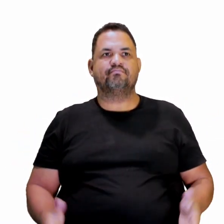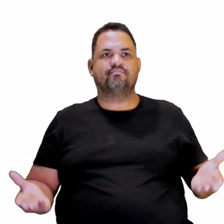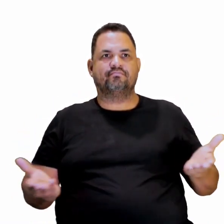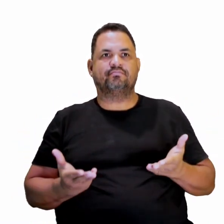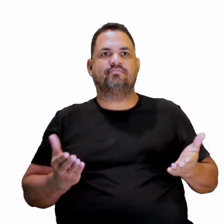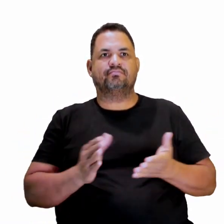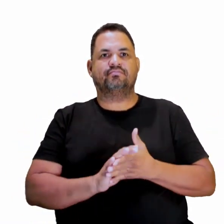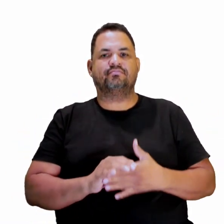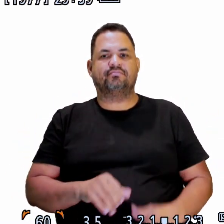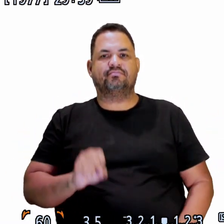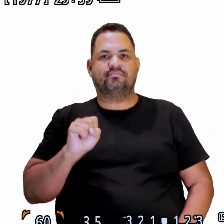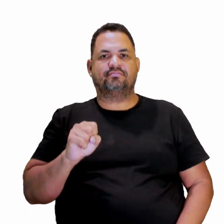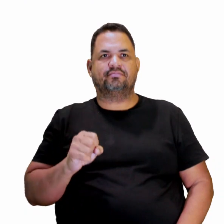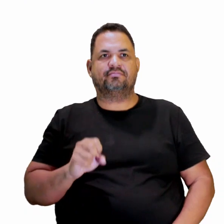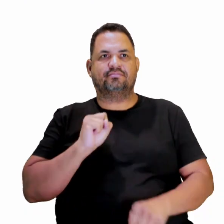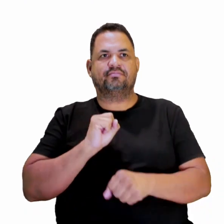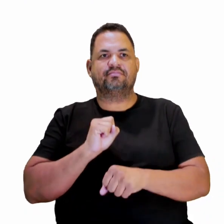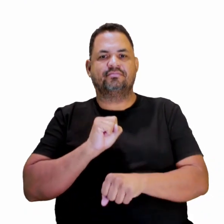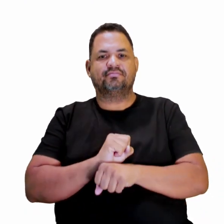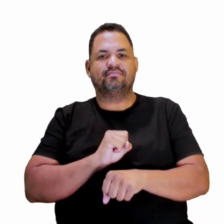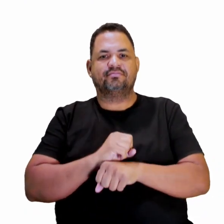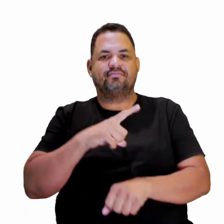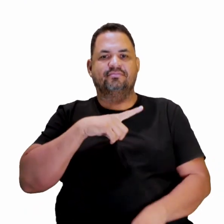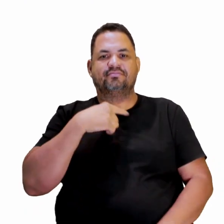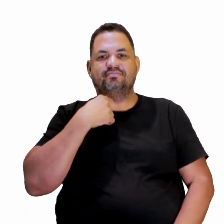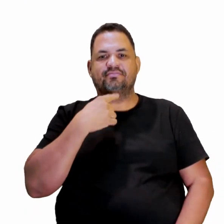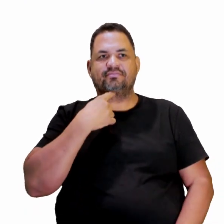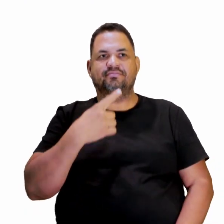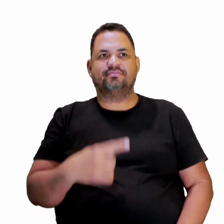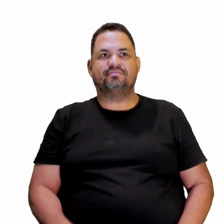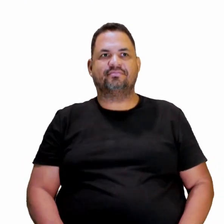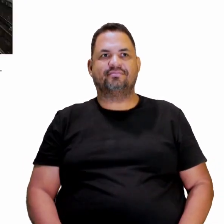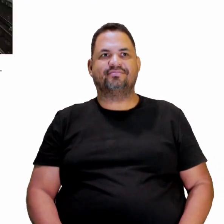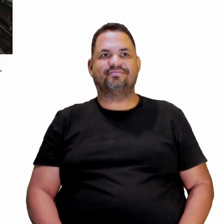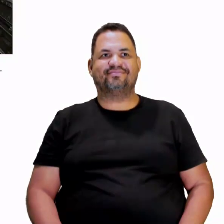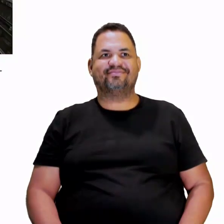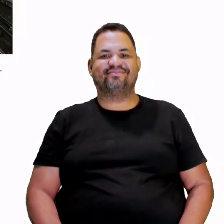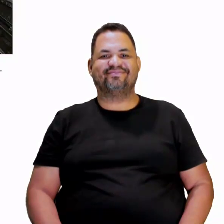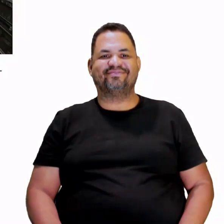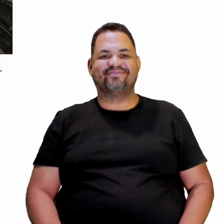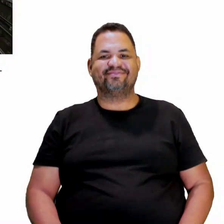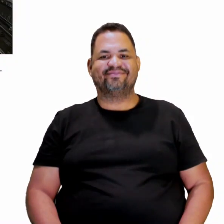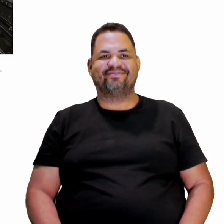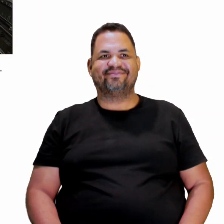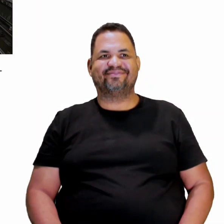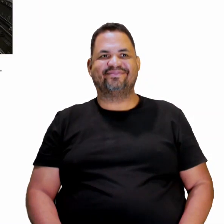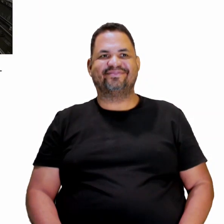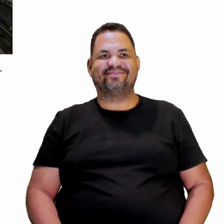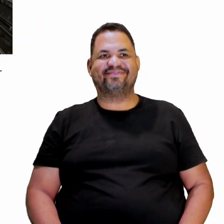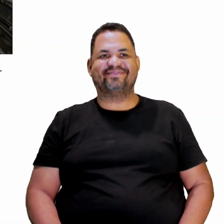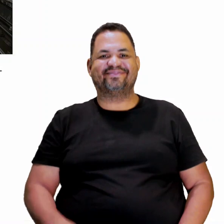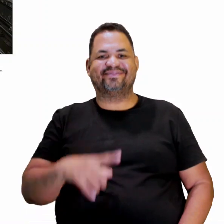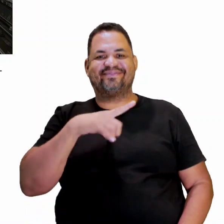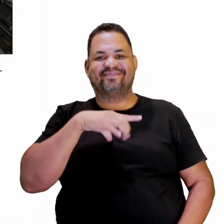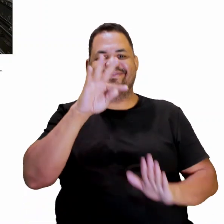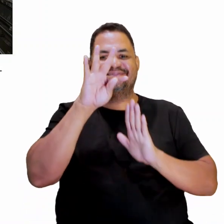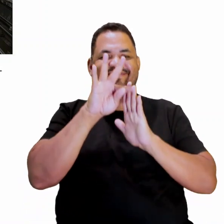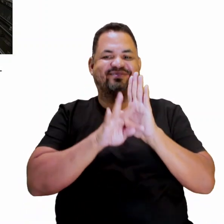sim, pera lá, momento de tirar suas questions. E temos aí o